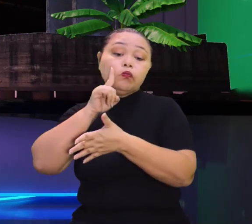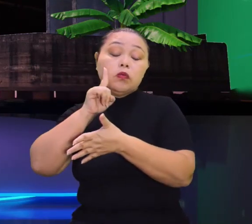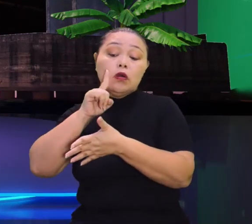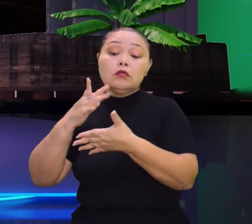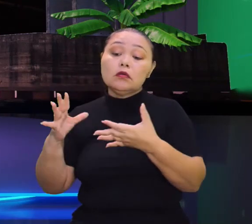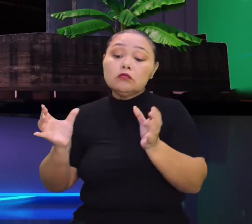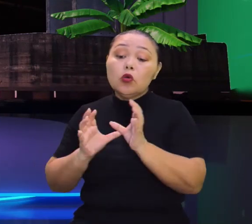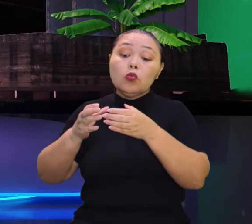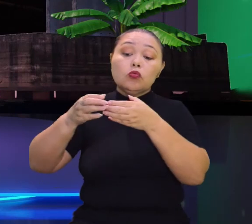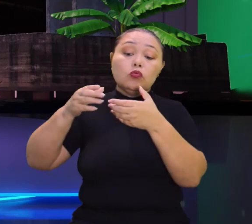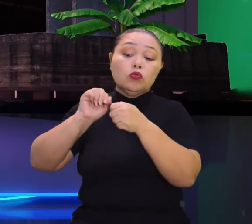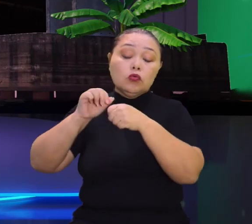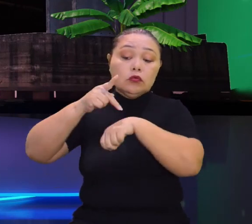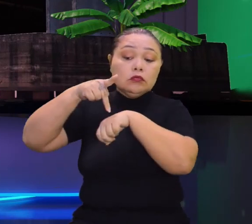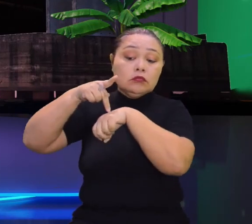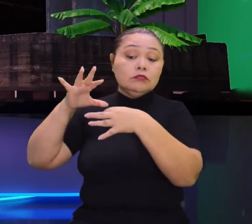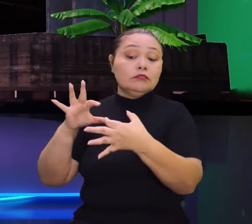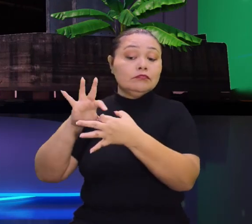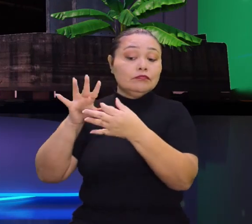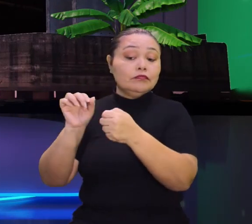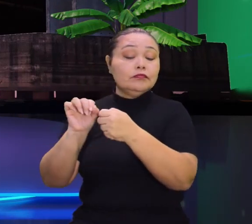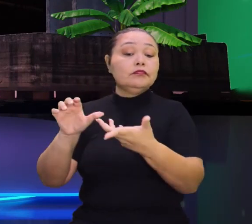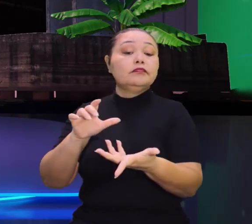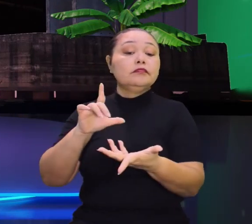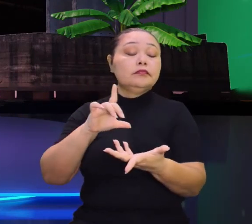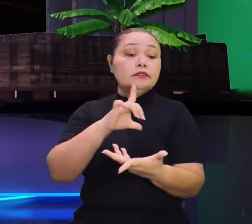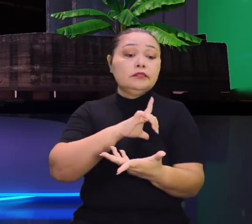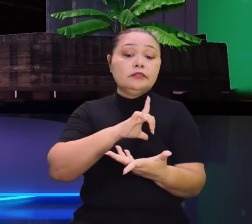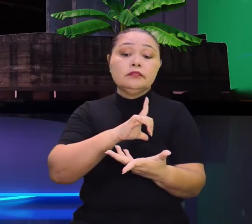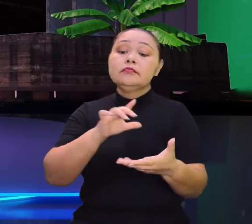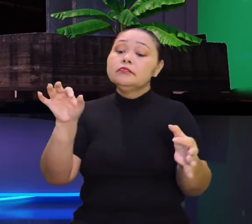dos aliados. Perfeito. Beleza, galera? Então a gente